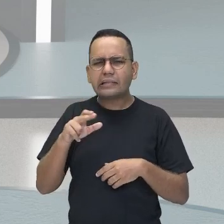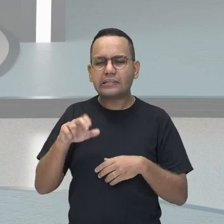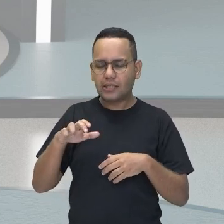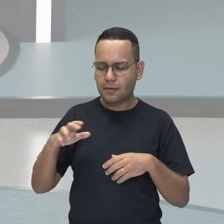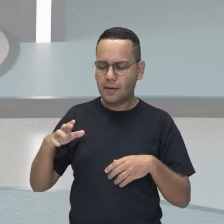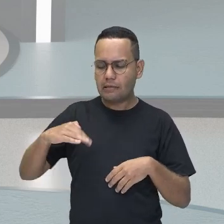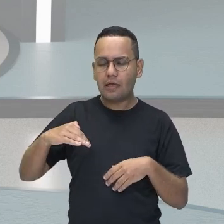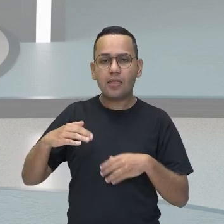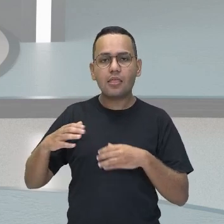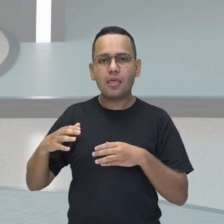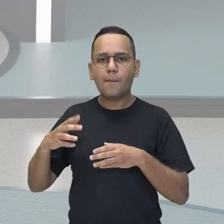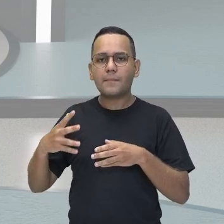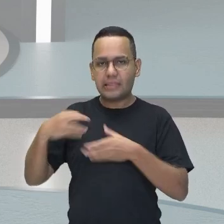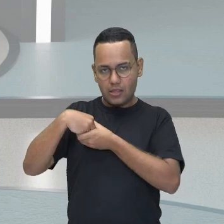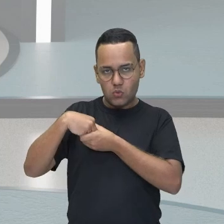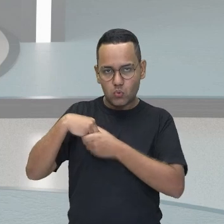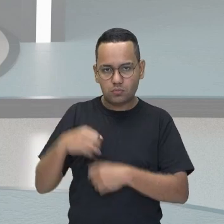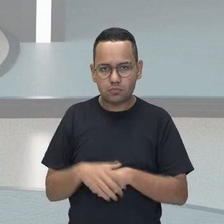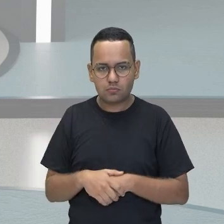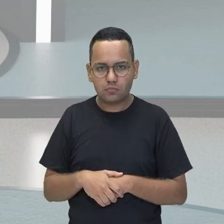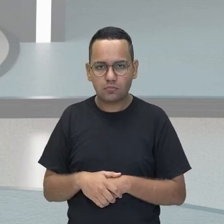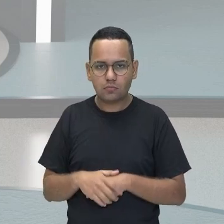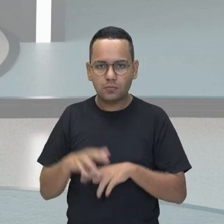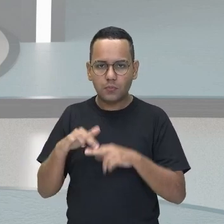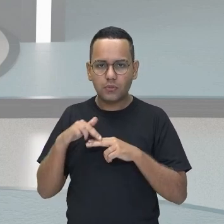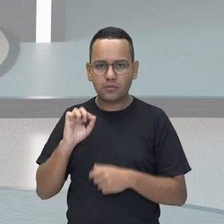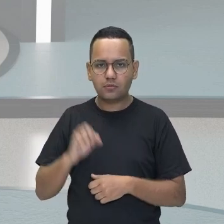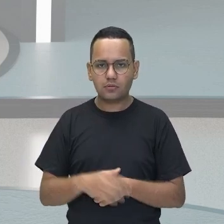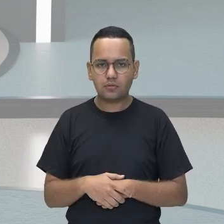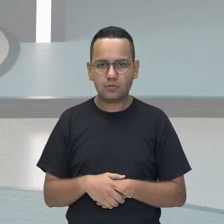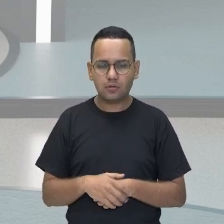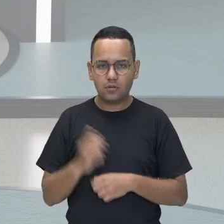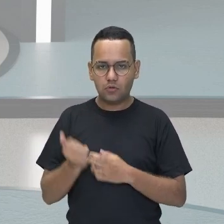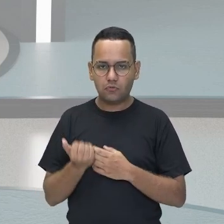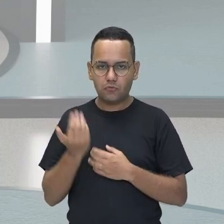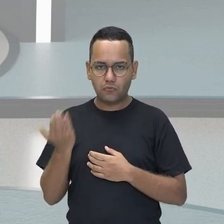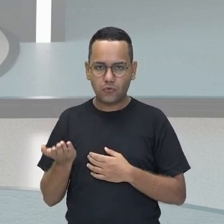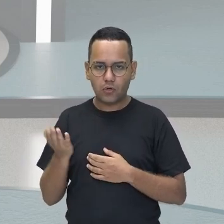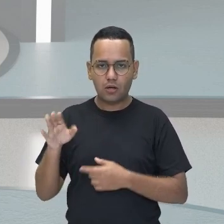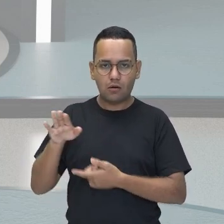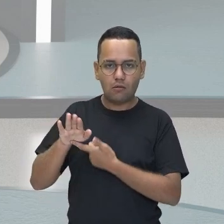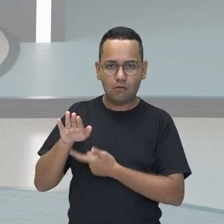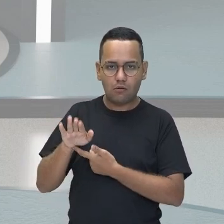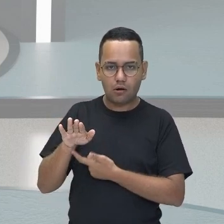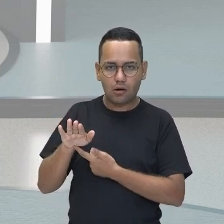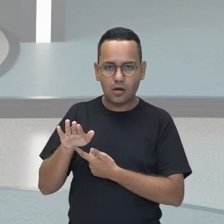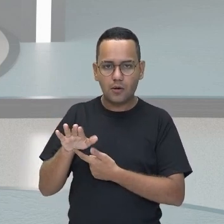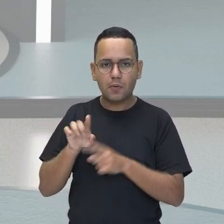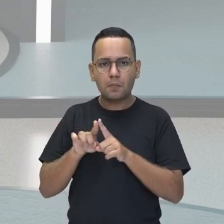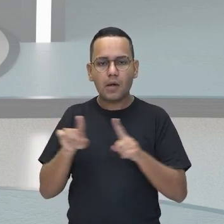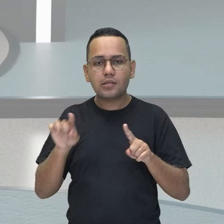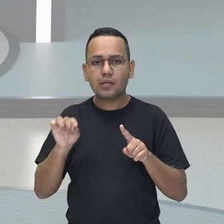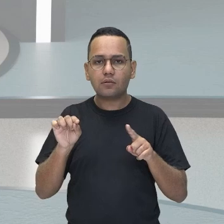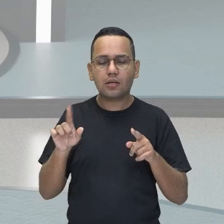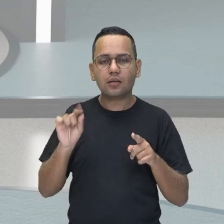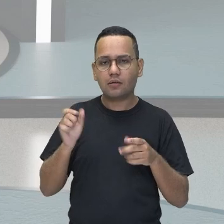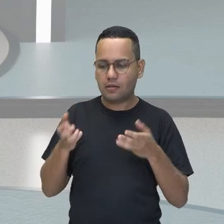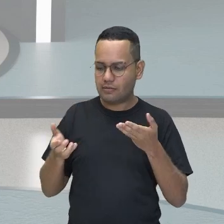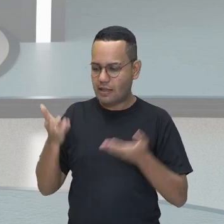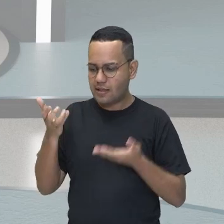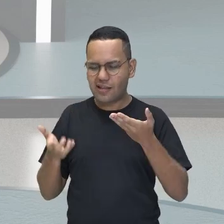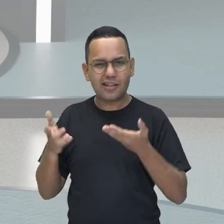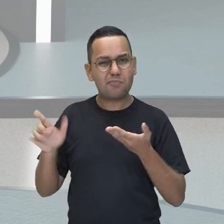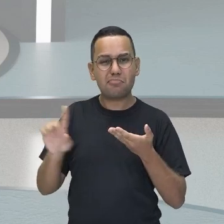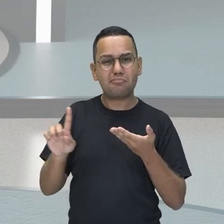dentro, quando a parte de fora toca ali o chão, e esse tipo de pisada causa desequilíbrio no quadril e